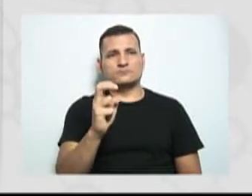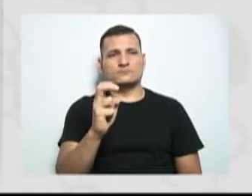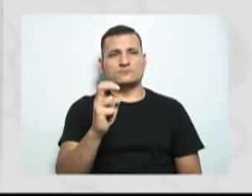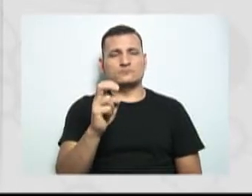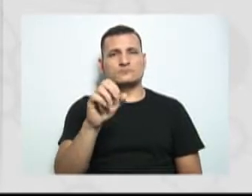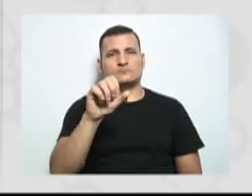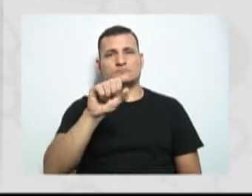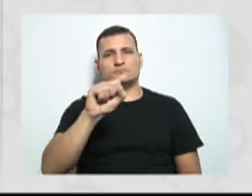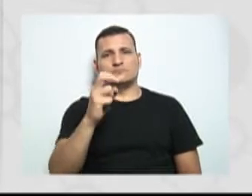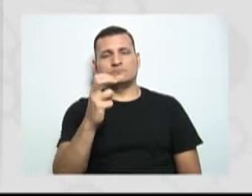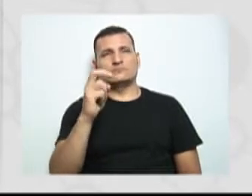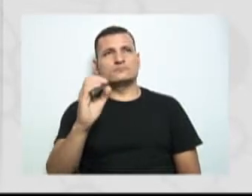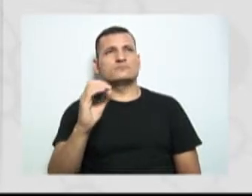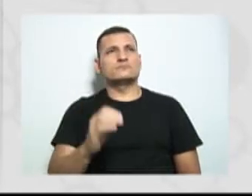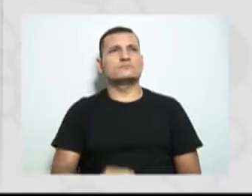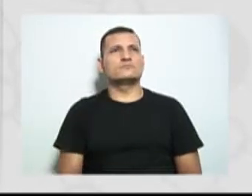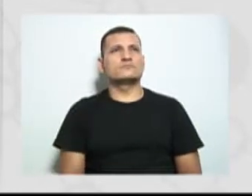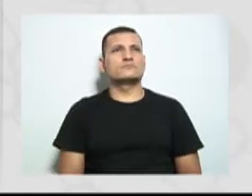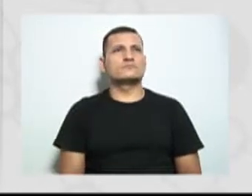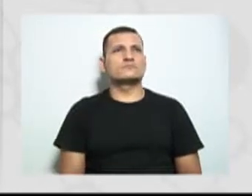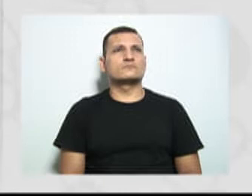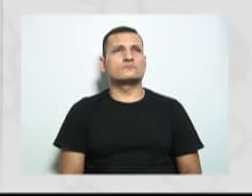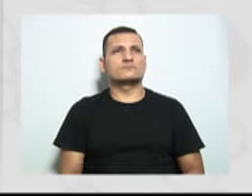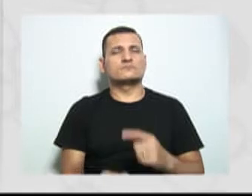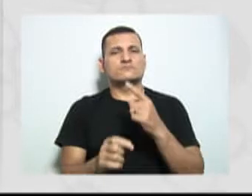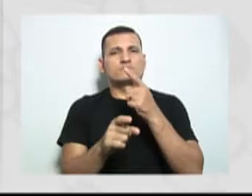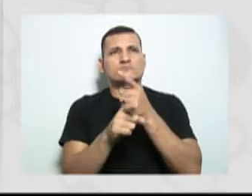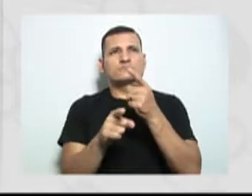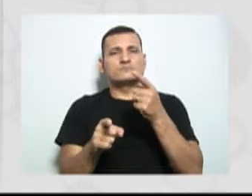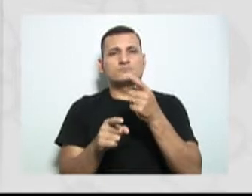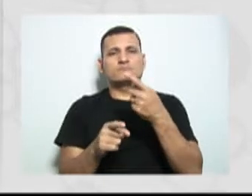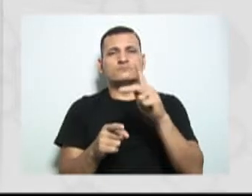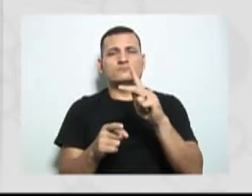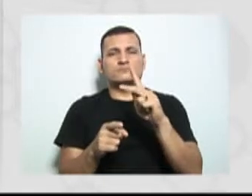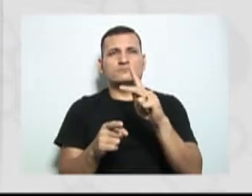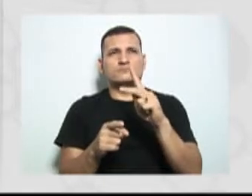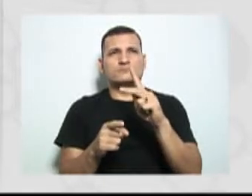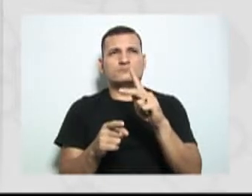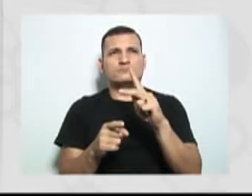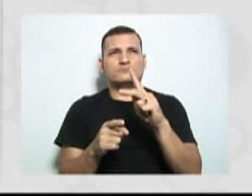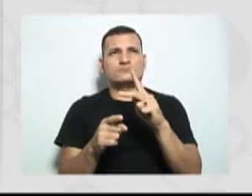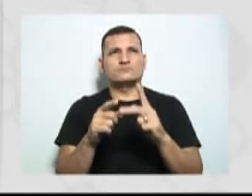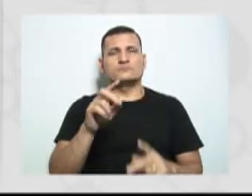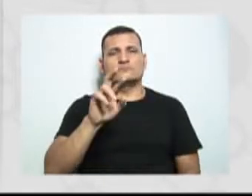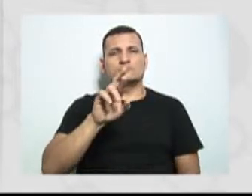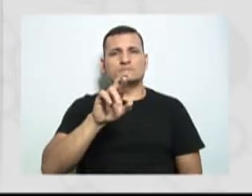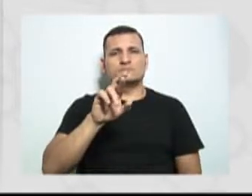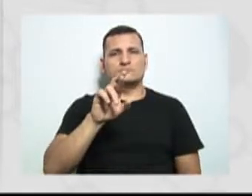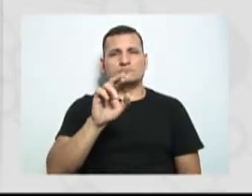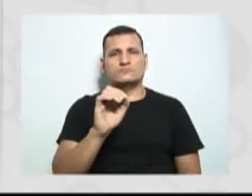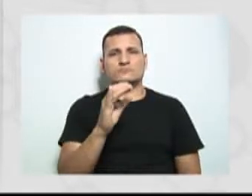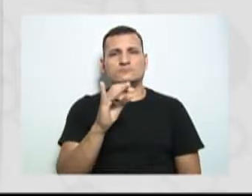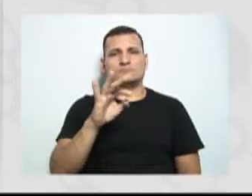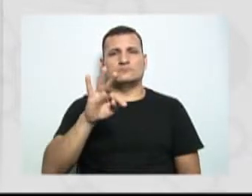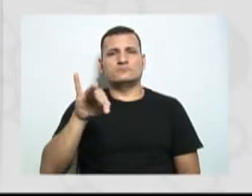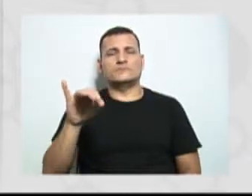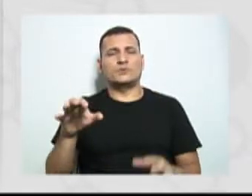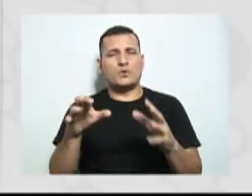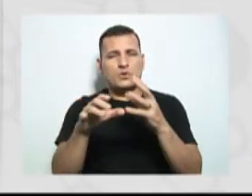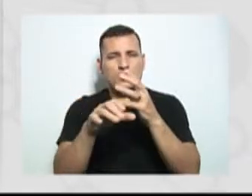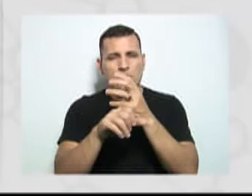8.905,85 centavos. Aqui você acha a sua receita do ponto de equilíbrio contábil, que vai